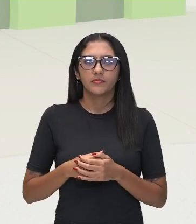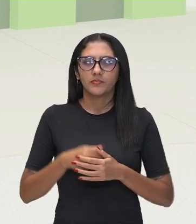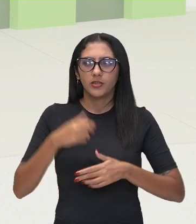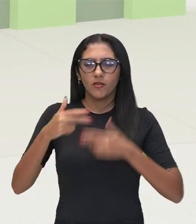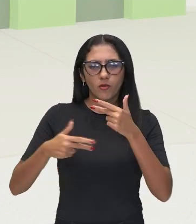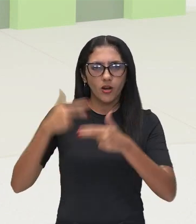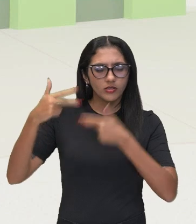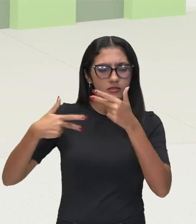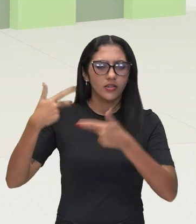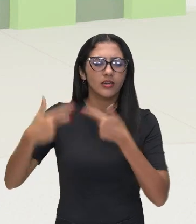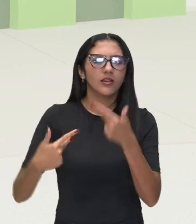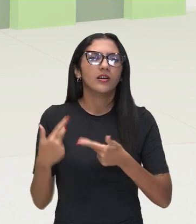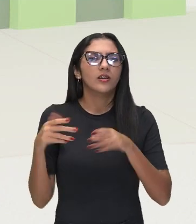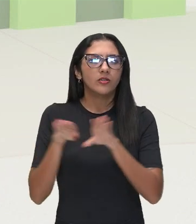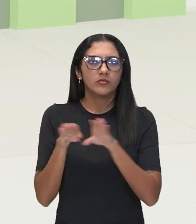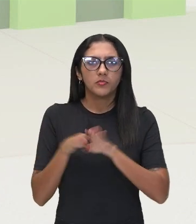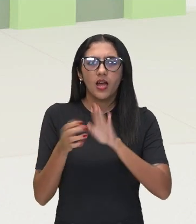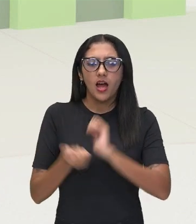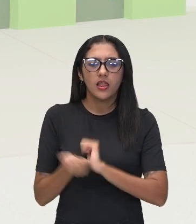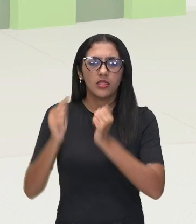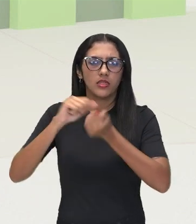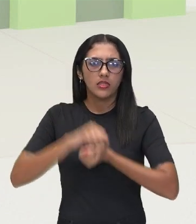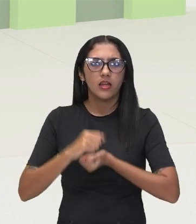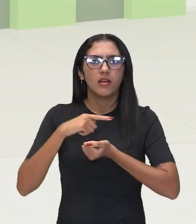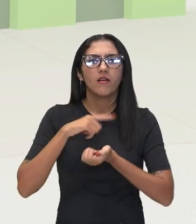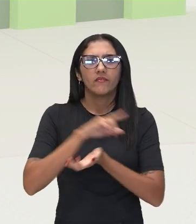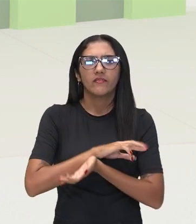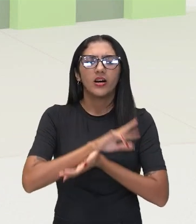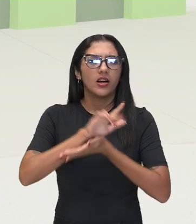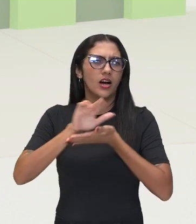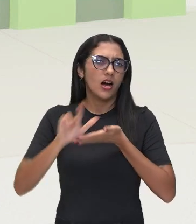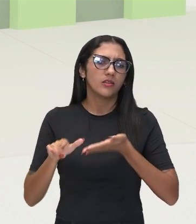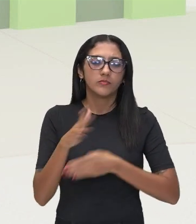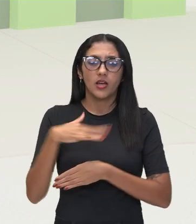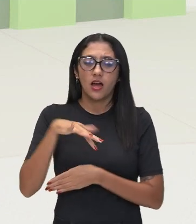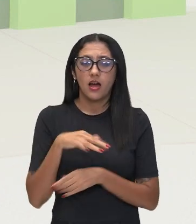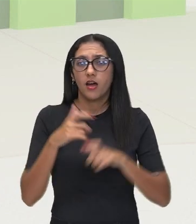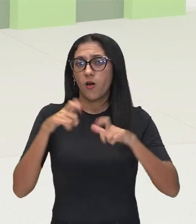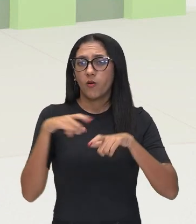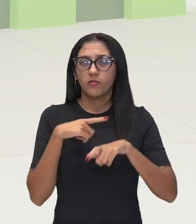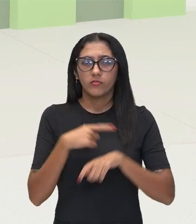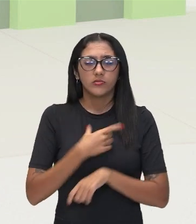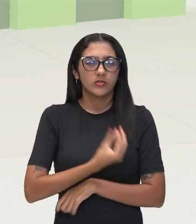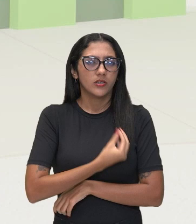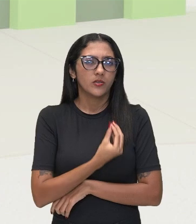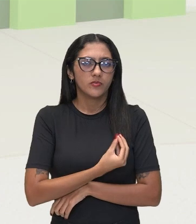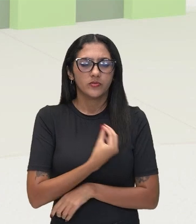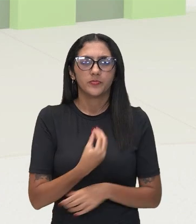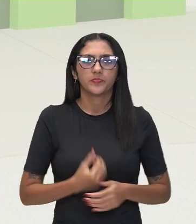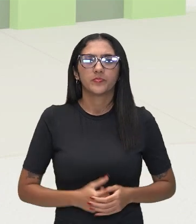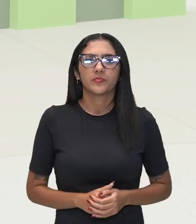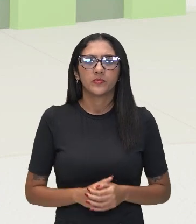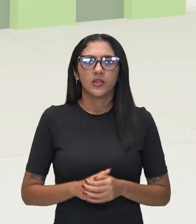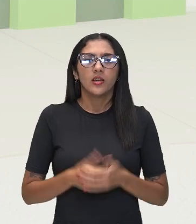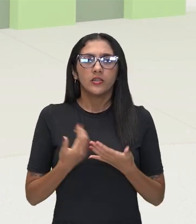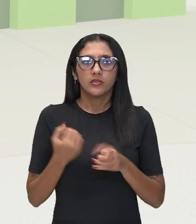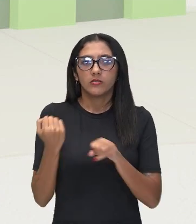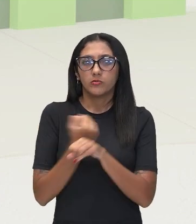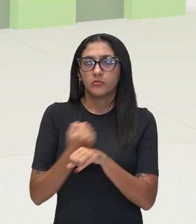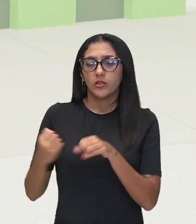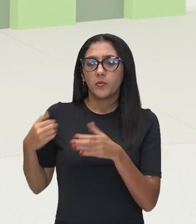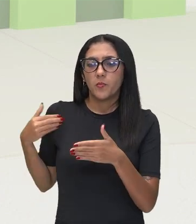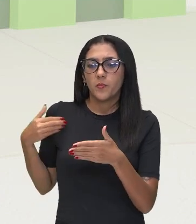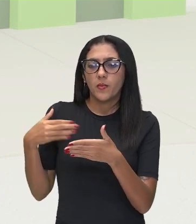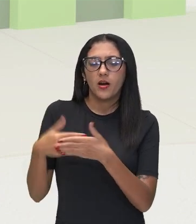da adaptação, né, dessas espécies ao ambiente. Então, ao longo do tempo,